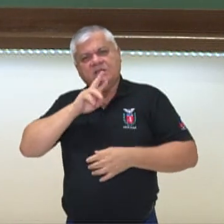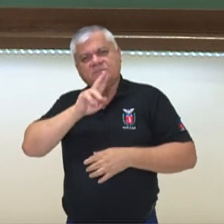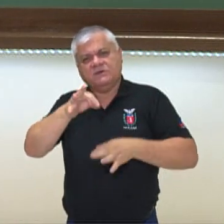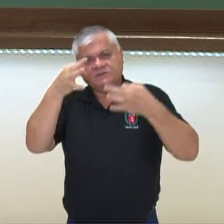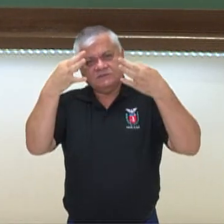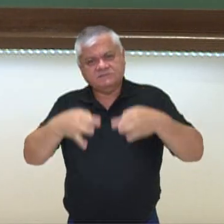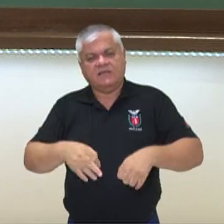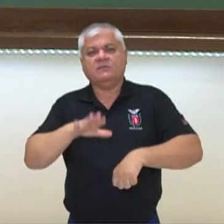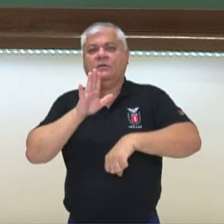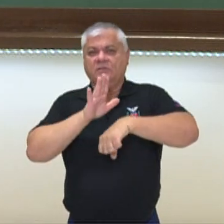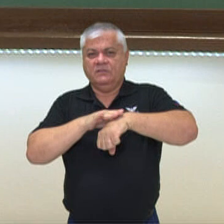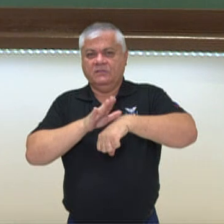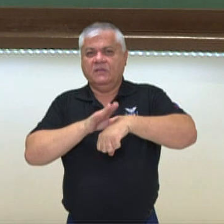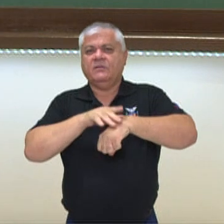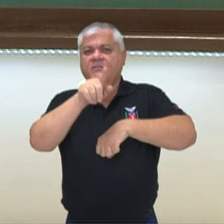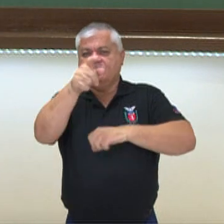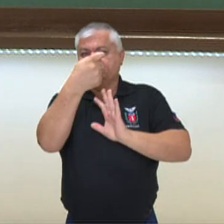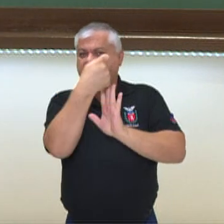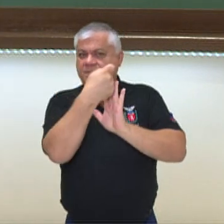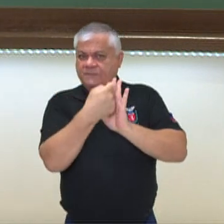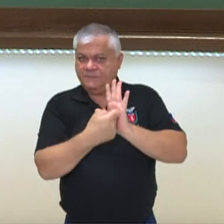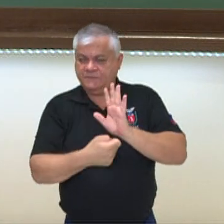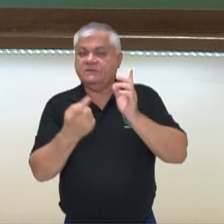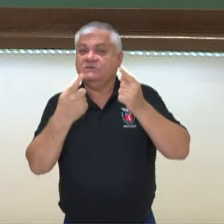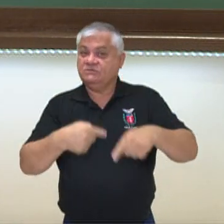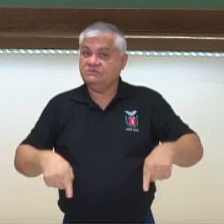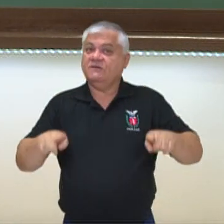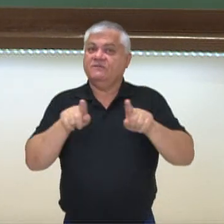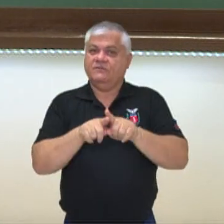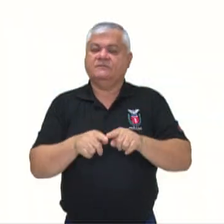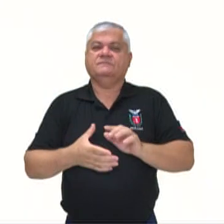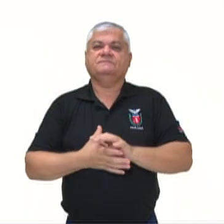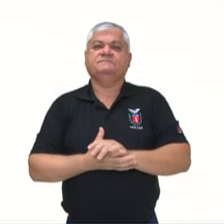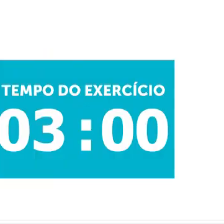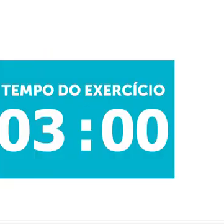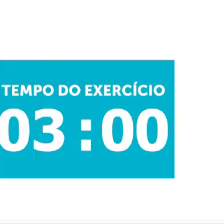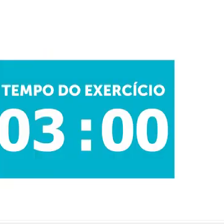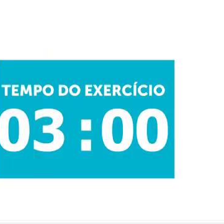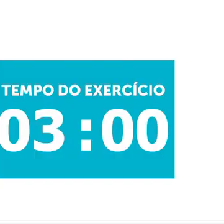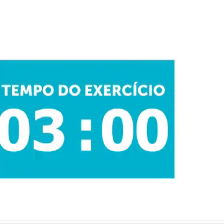correta. Um tempinho para vocês escreverem e já voltamos.